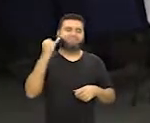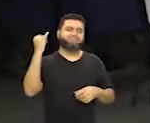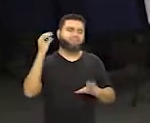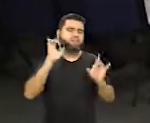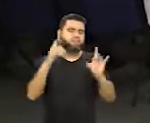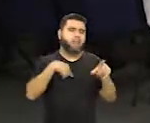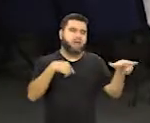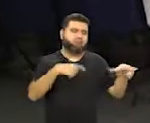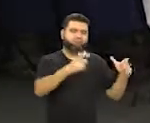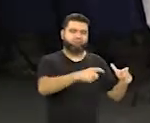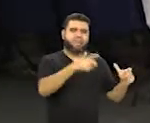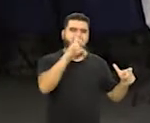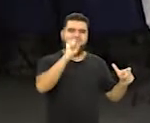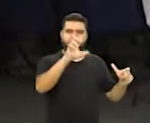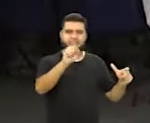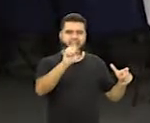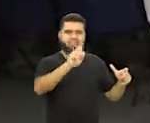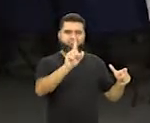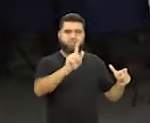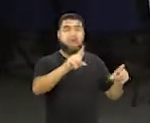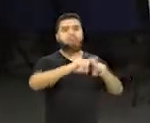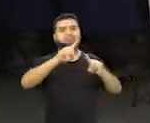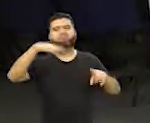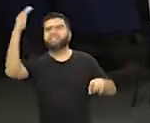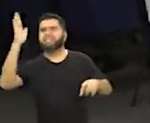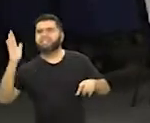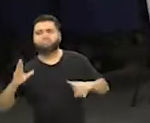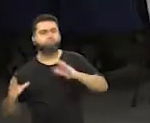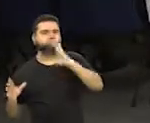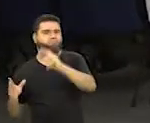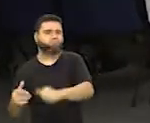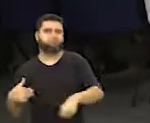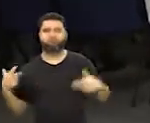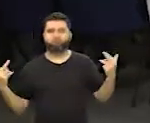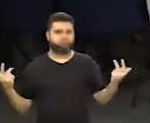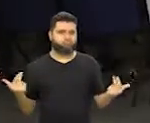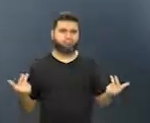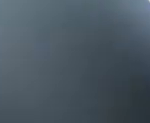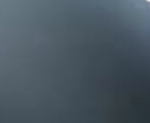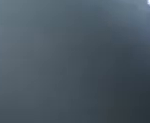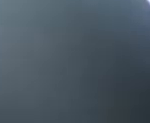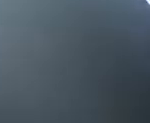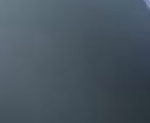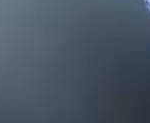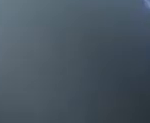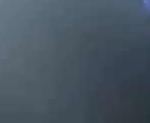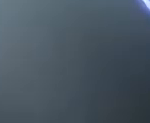assunto, que é de grande importância, não só para o nosso município, né, mas para o Brasil todo.